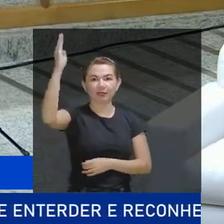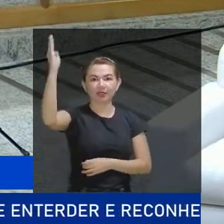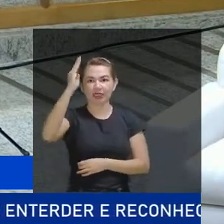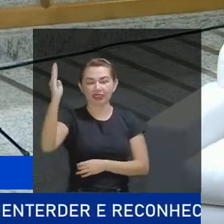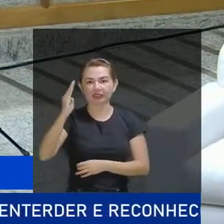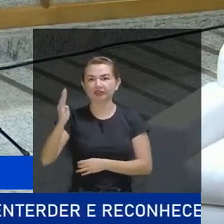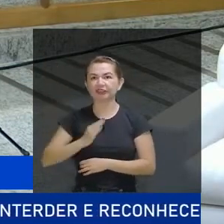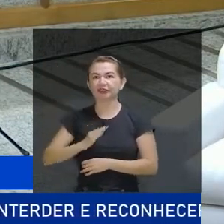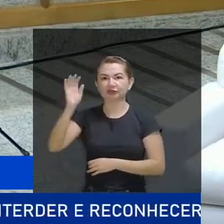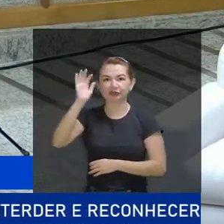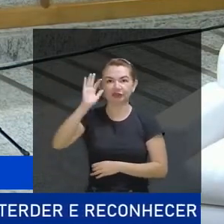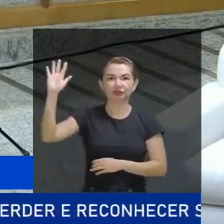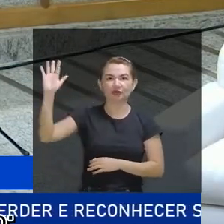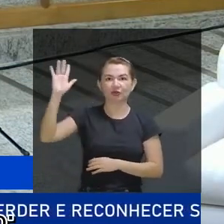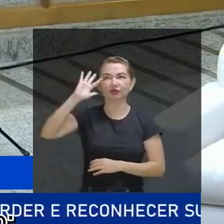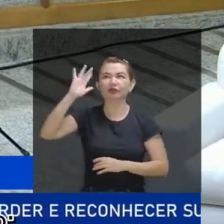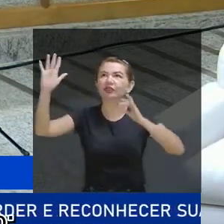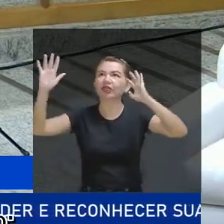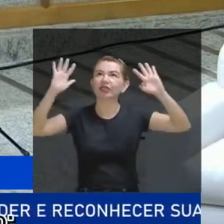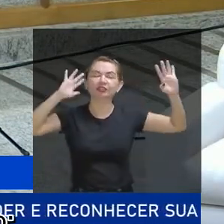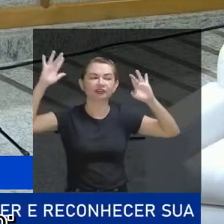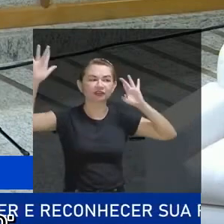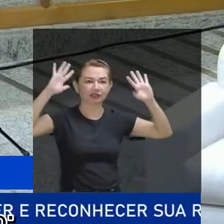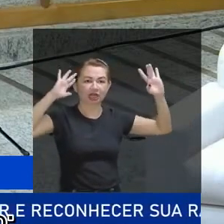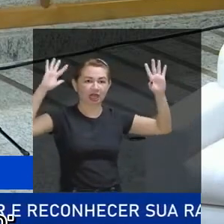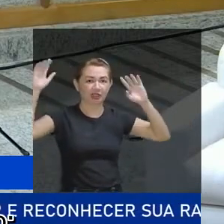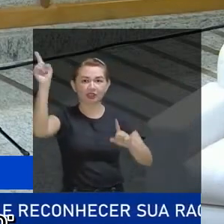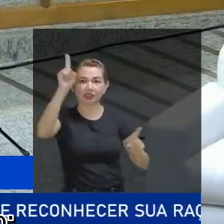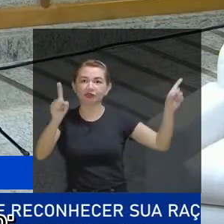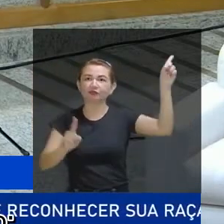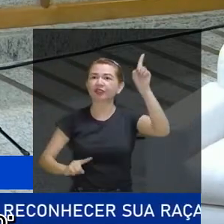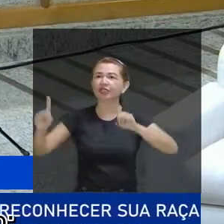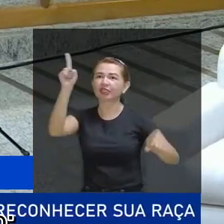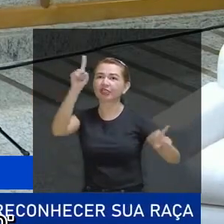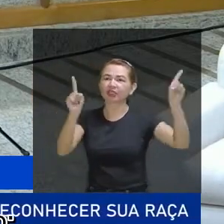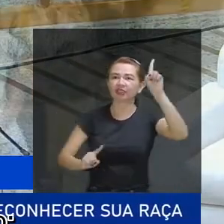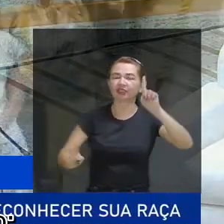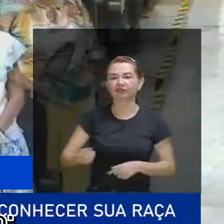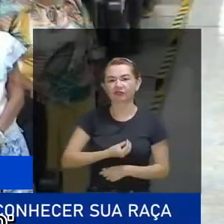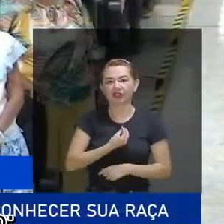salve, Brasil de um sonho intenso, um raio